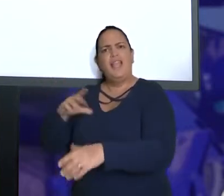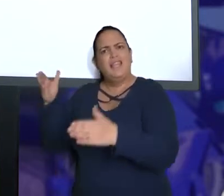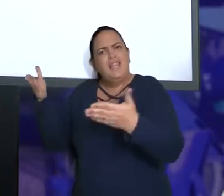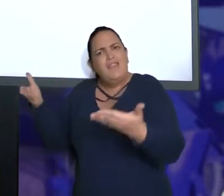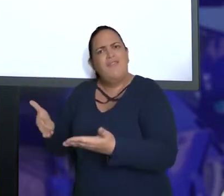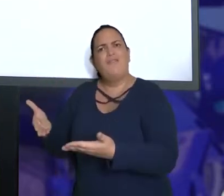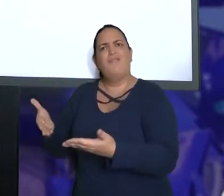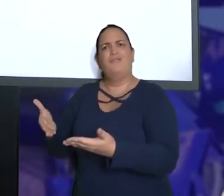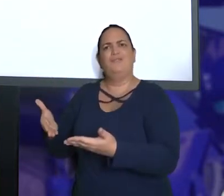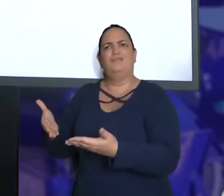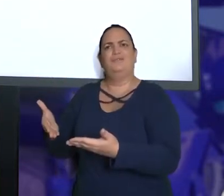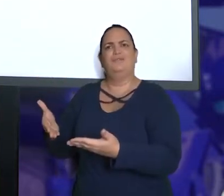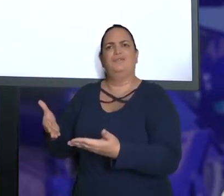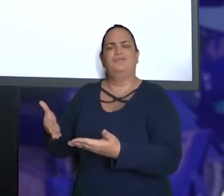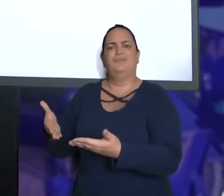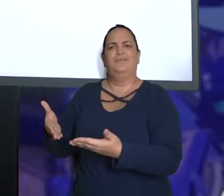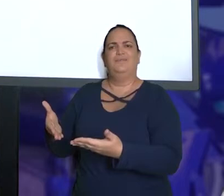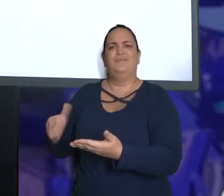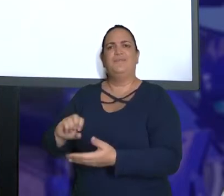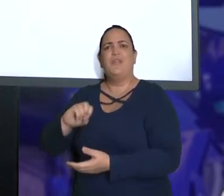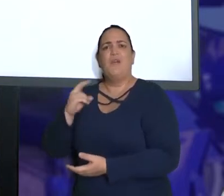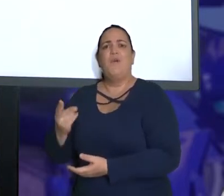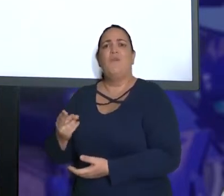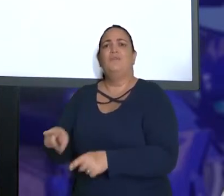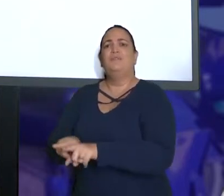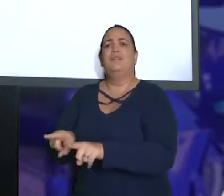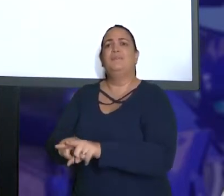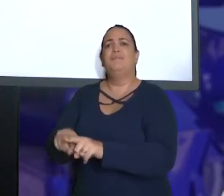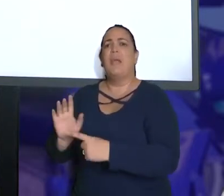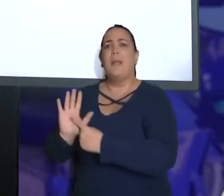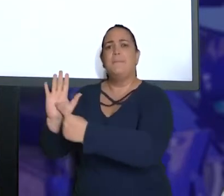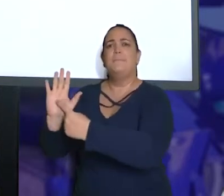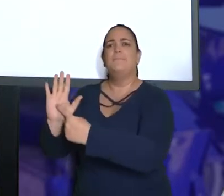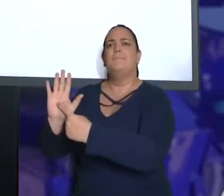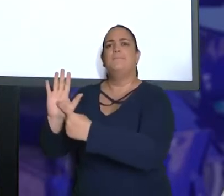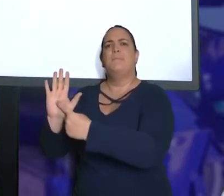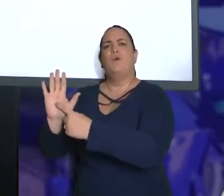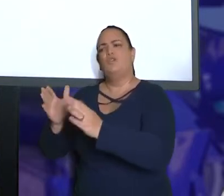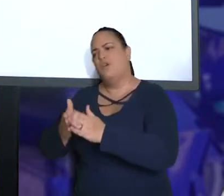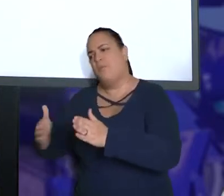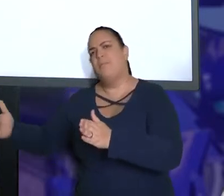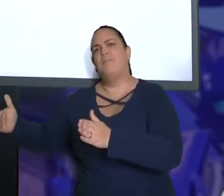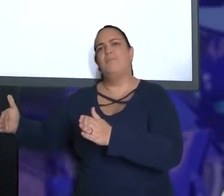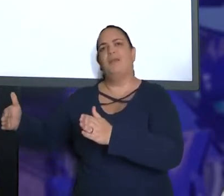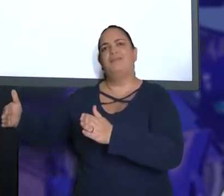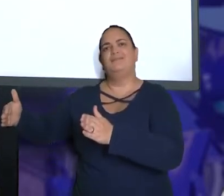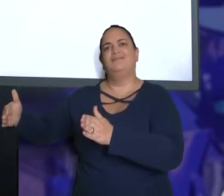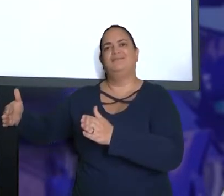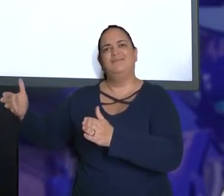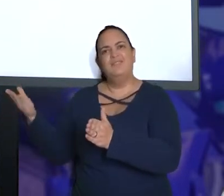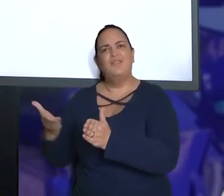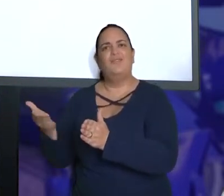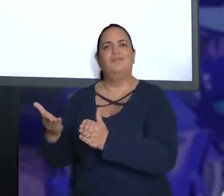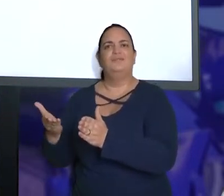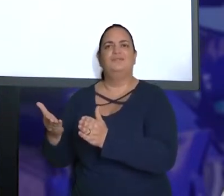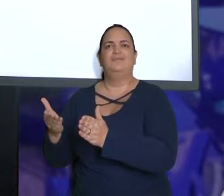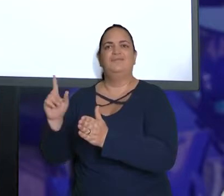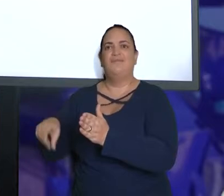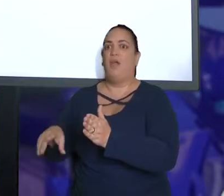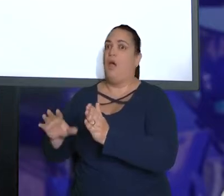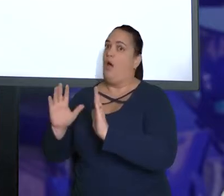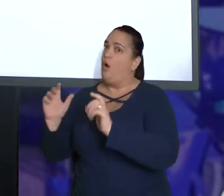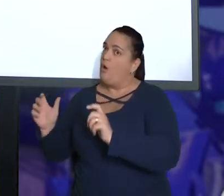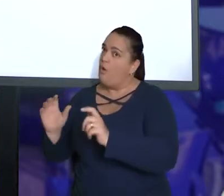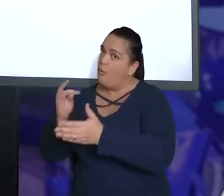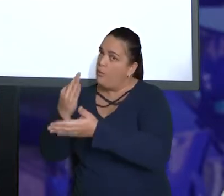do agora, ou estou tentando trazer esse caráter de atualidade desse hoje. Lembra, é um texto de protesto,